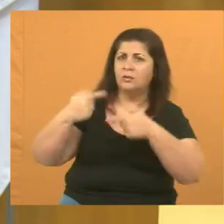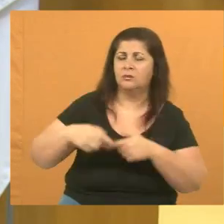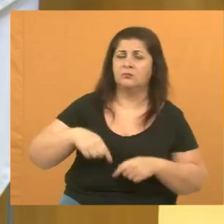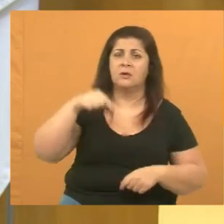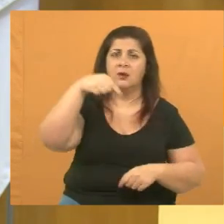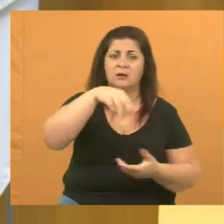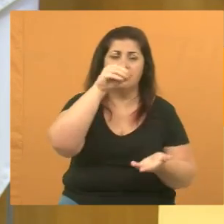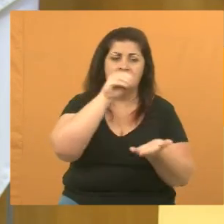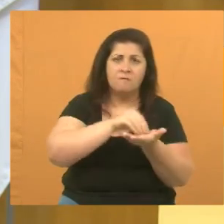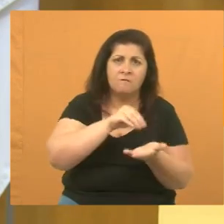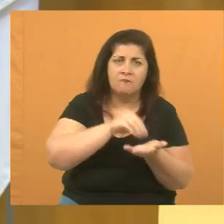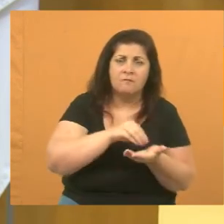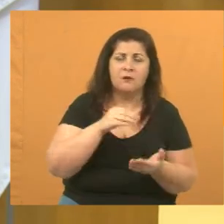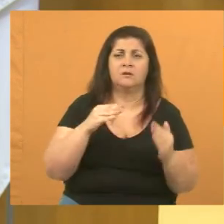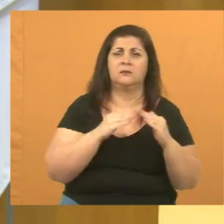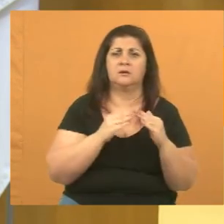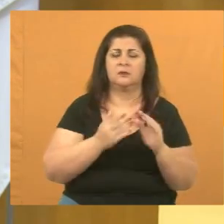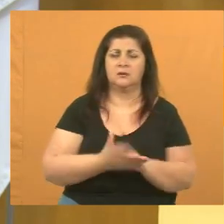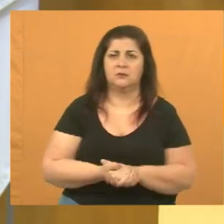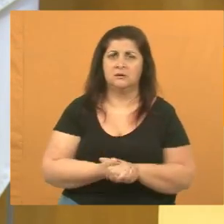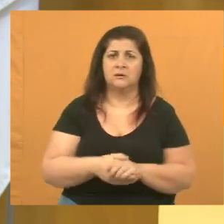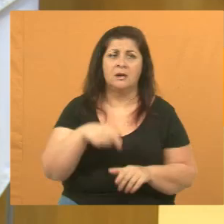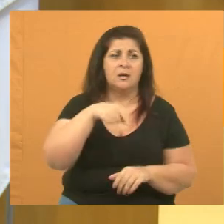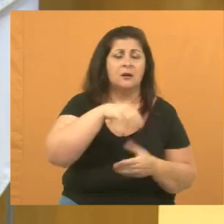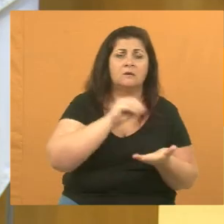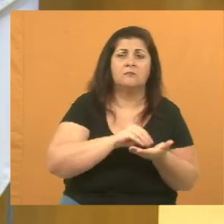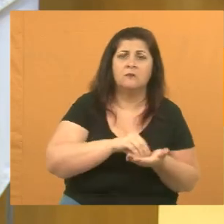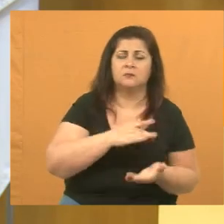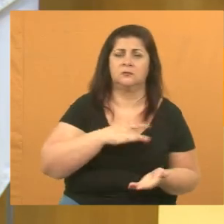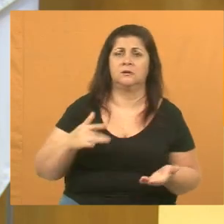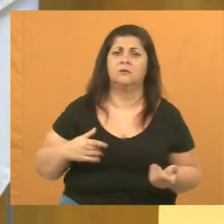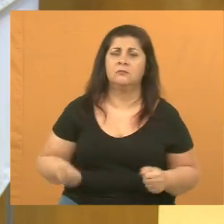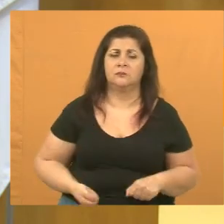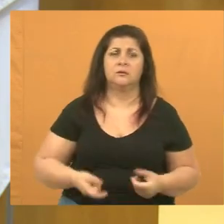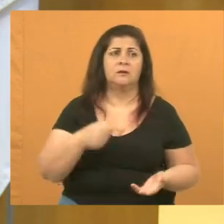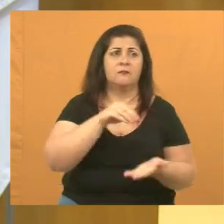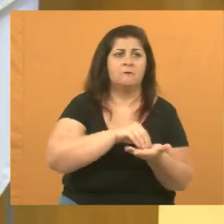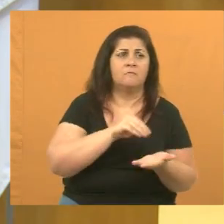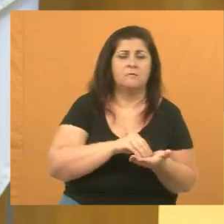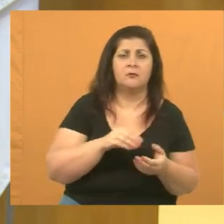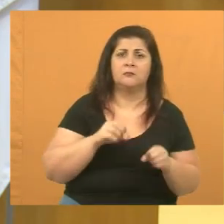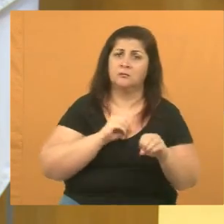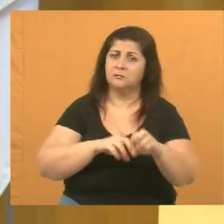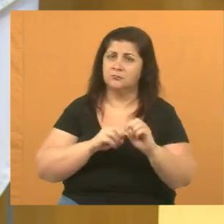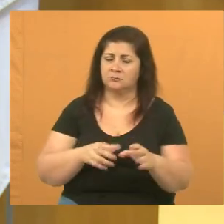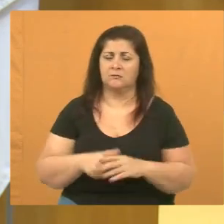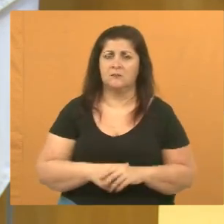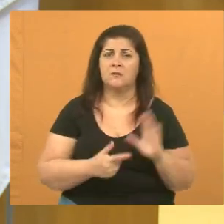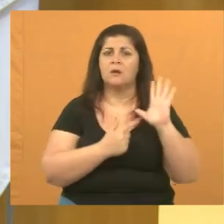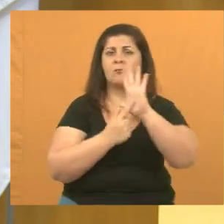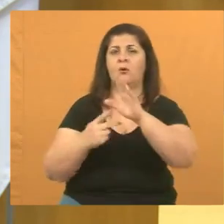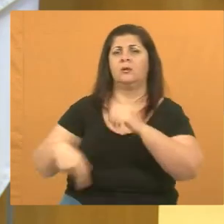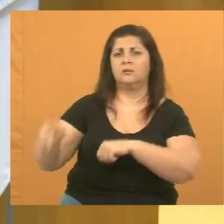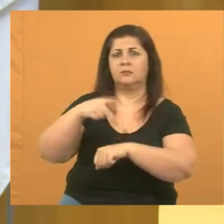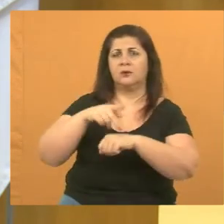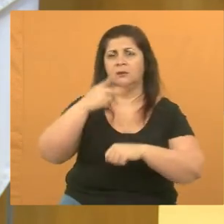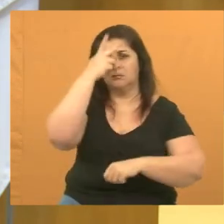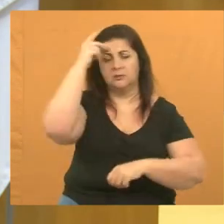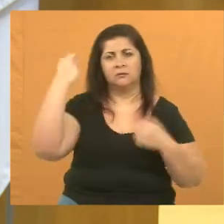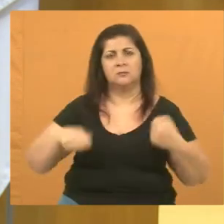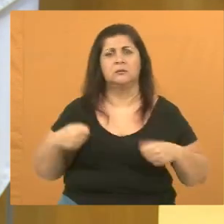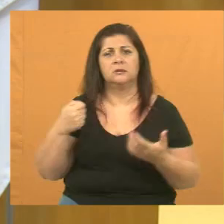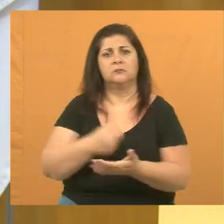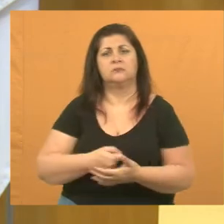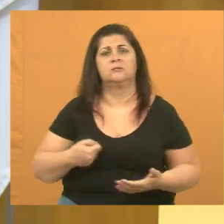aqui falta moradia, que aqui falta saúde, que aqui falta educação, para mostrar para esse país que as pessoas têm que